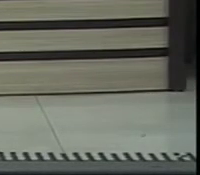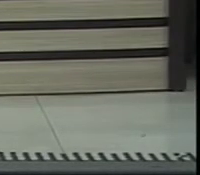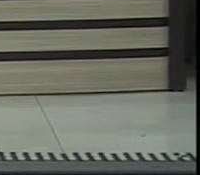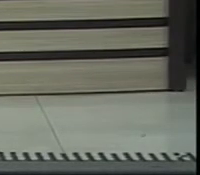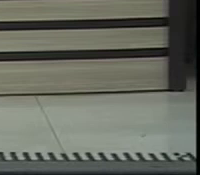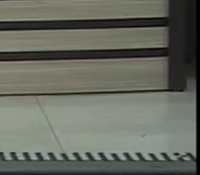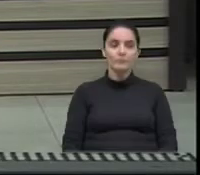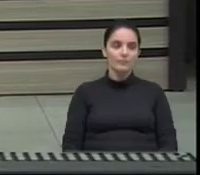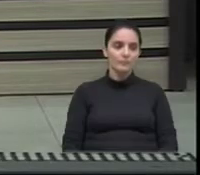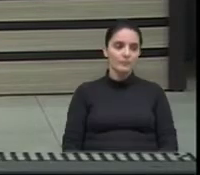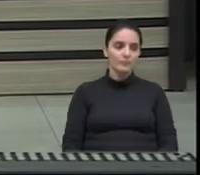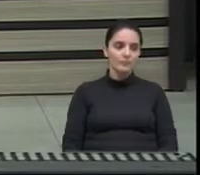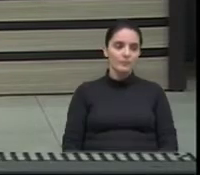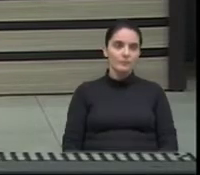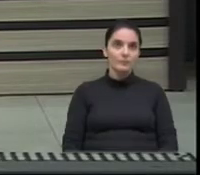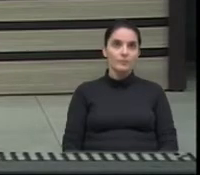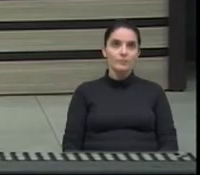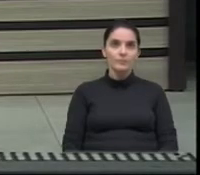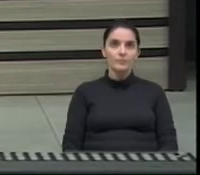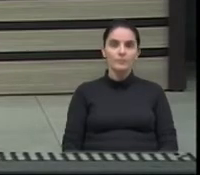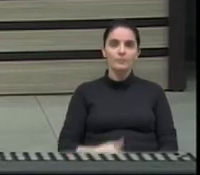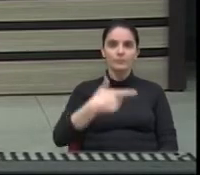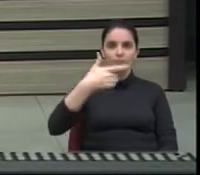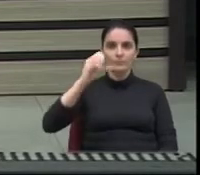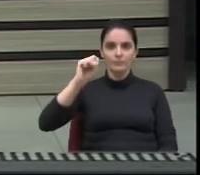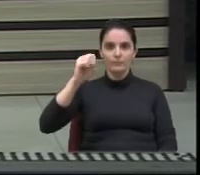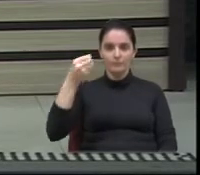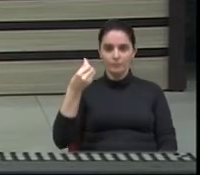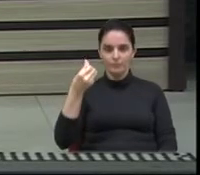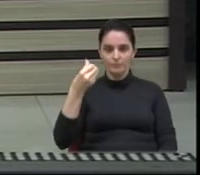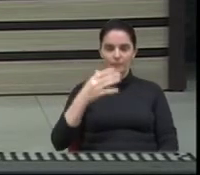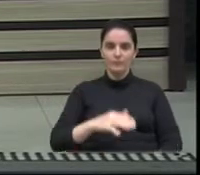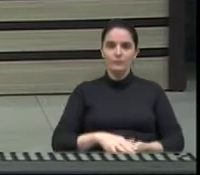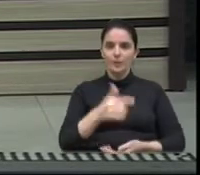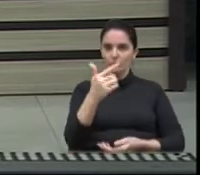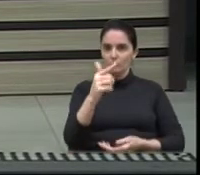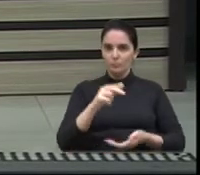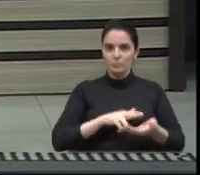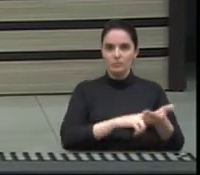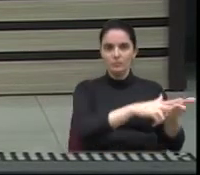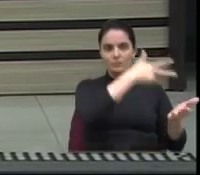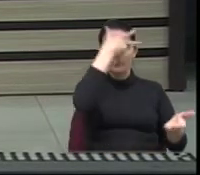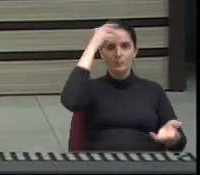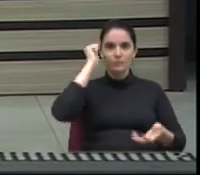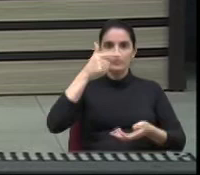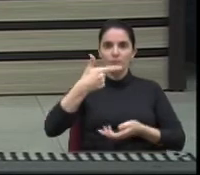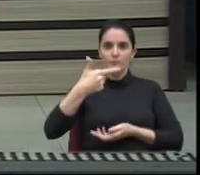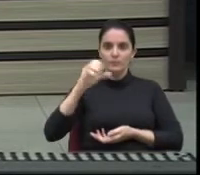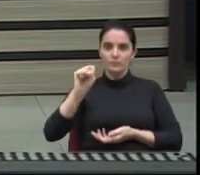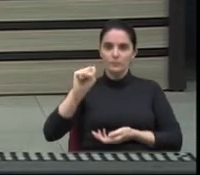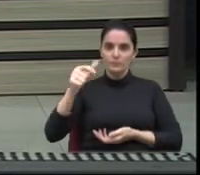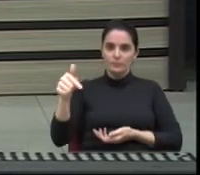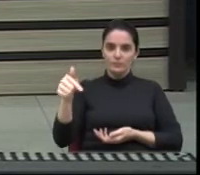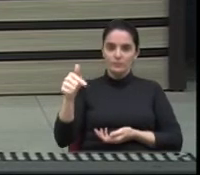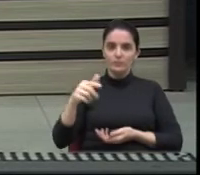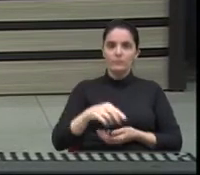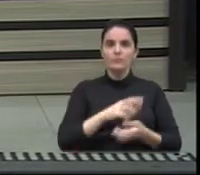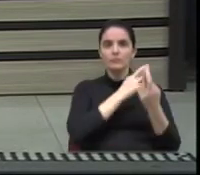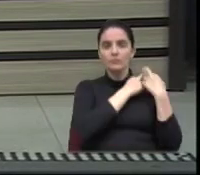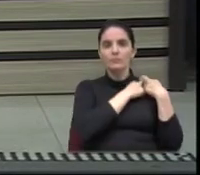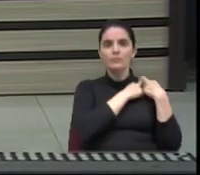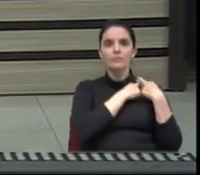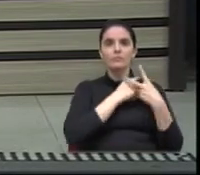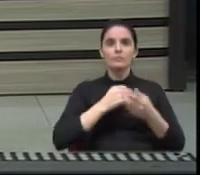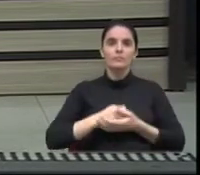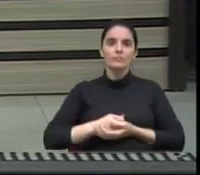286/2017, Mayra Costa. Em discussão, não havendo executivo. 287, Marcelo Rossi. Em